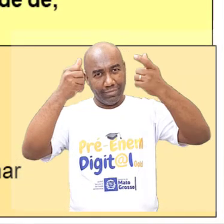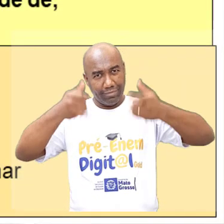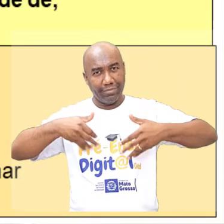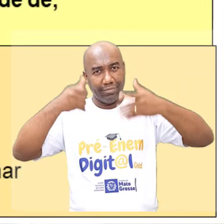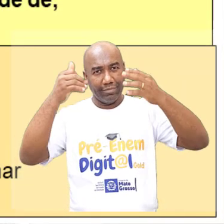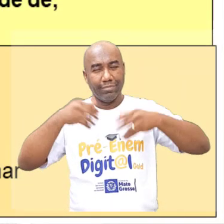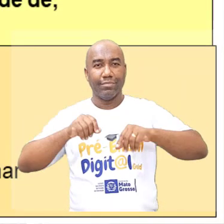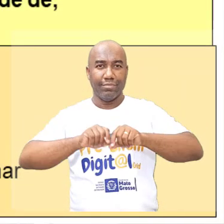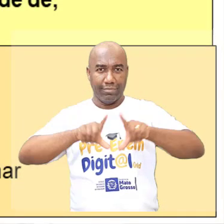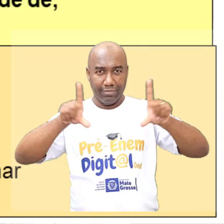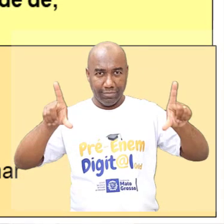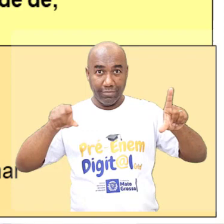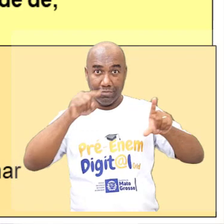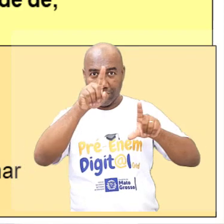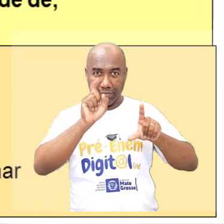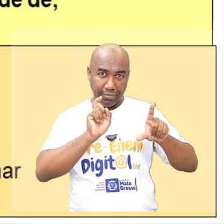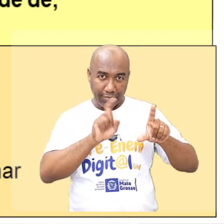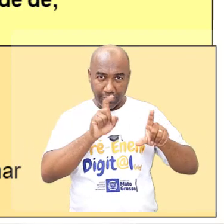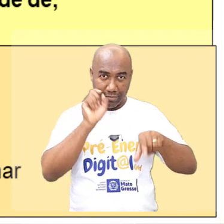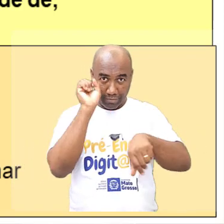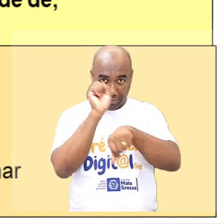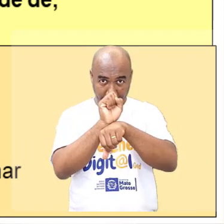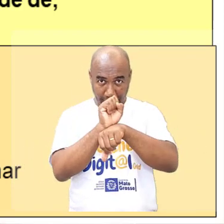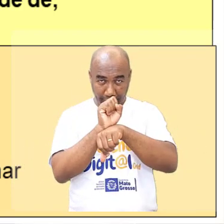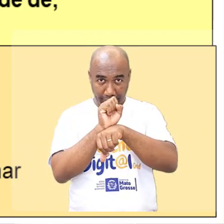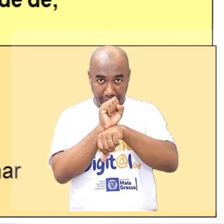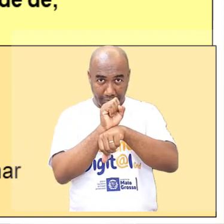expliquei hoje. Print na tela, segura aí.